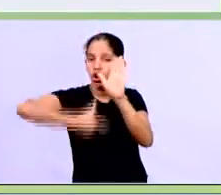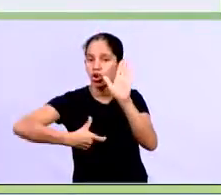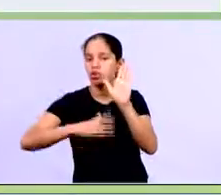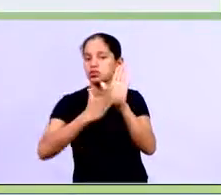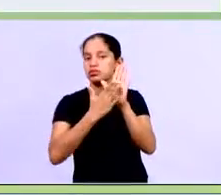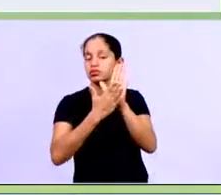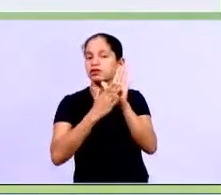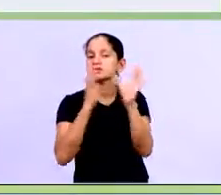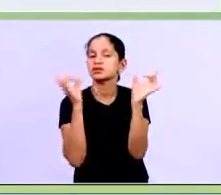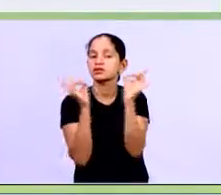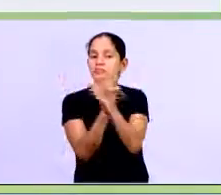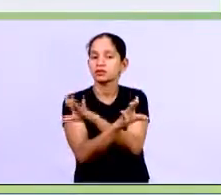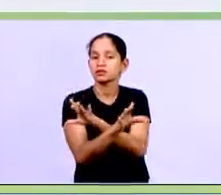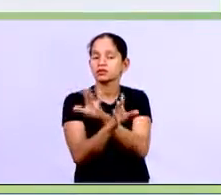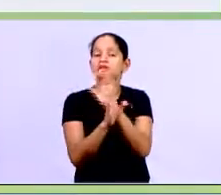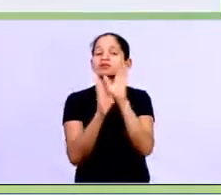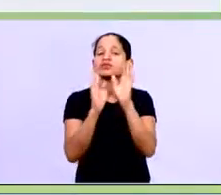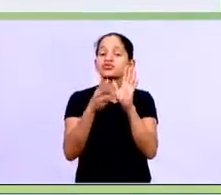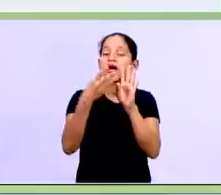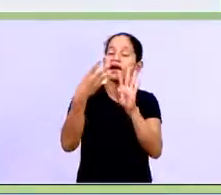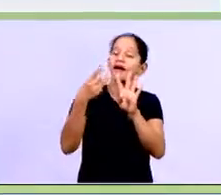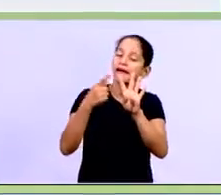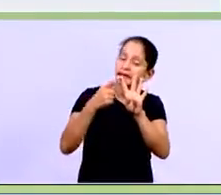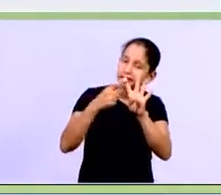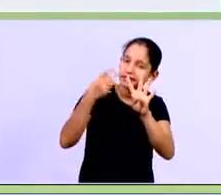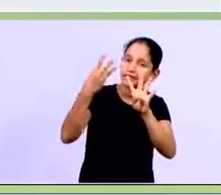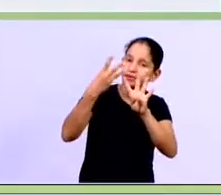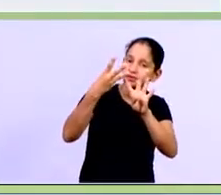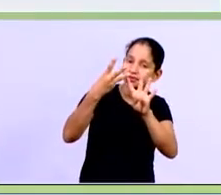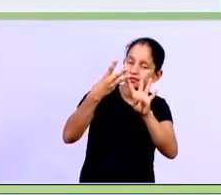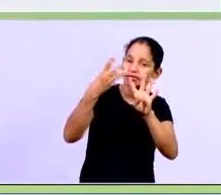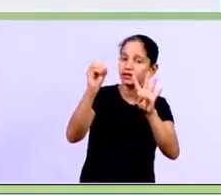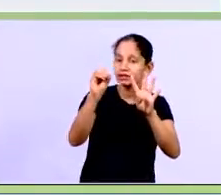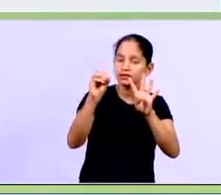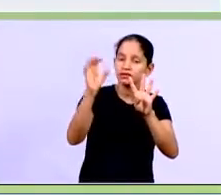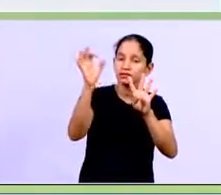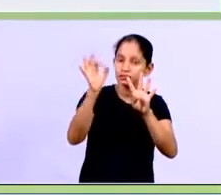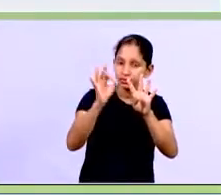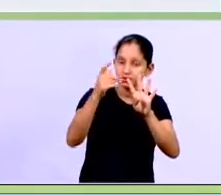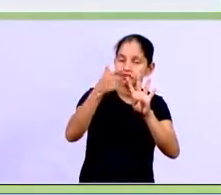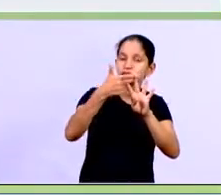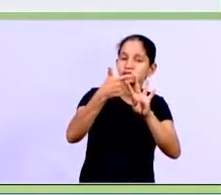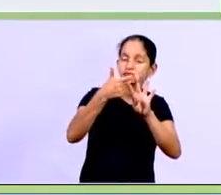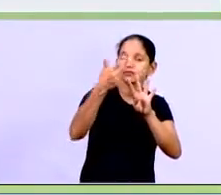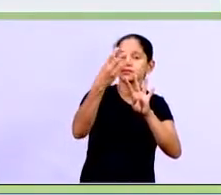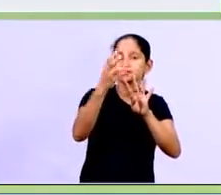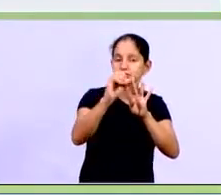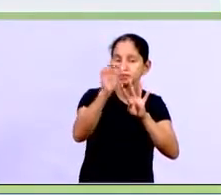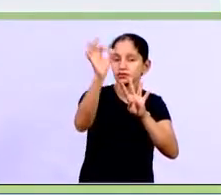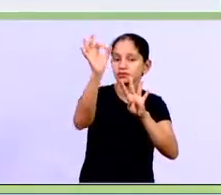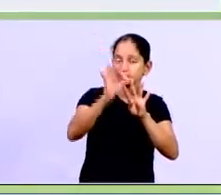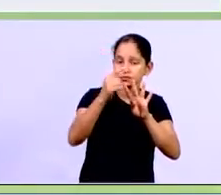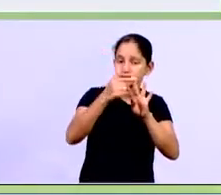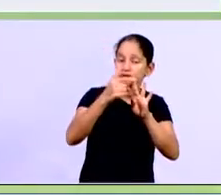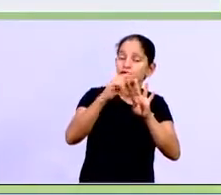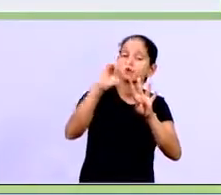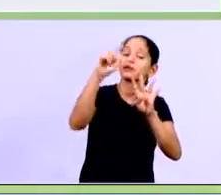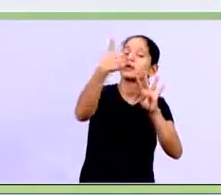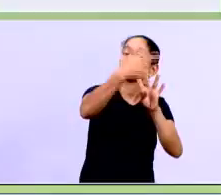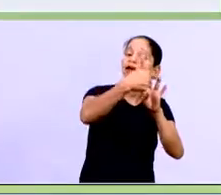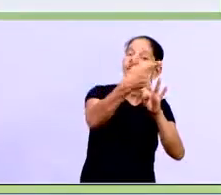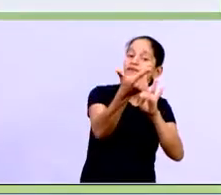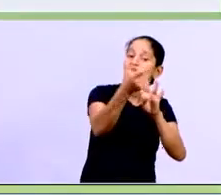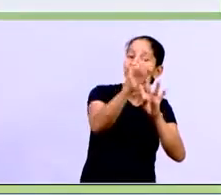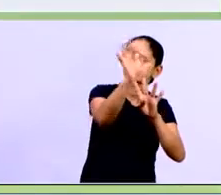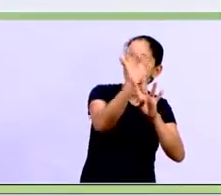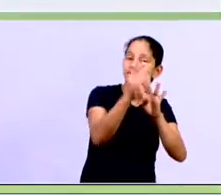seria 30% no primeiro mês, no caso deu 300, 30% no segundo mês, no caso deu 200, 20%